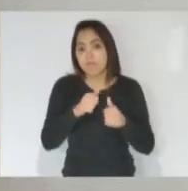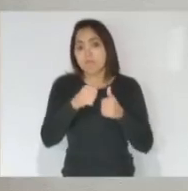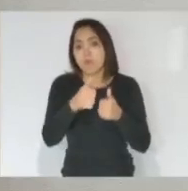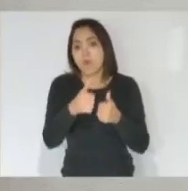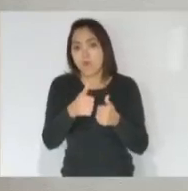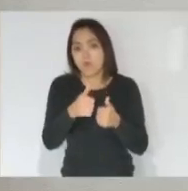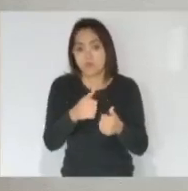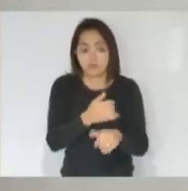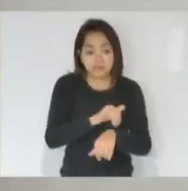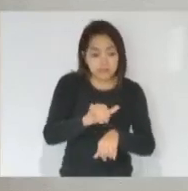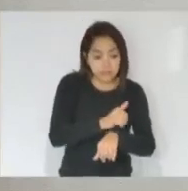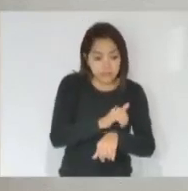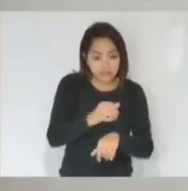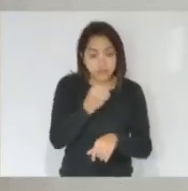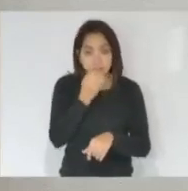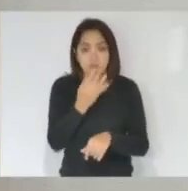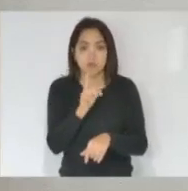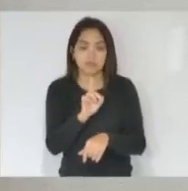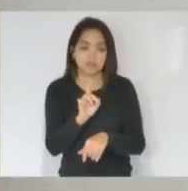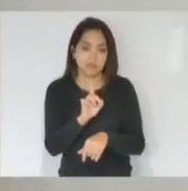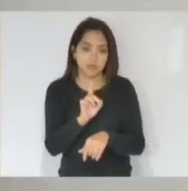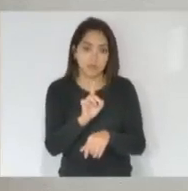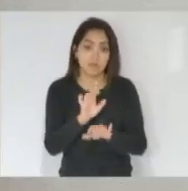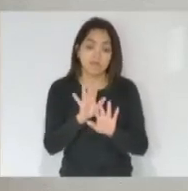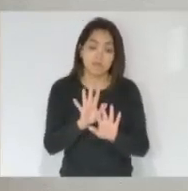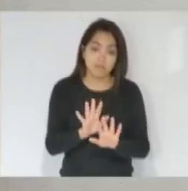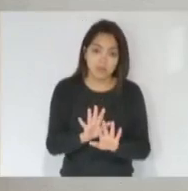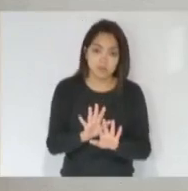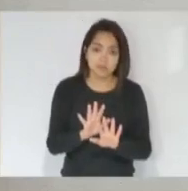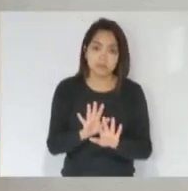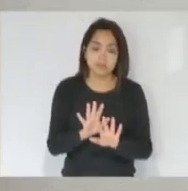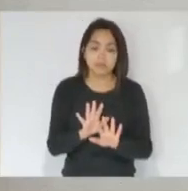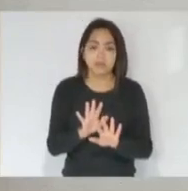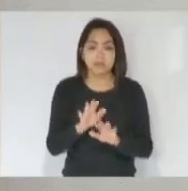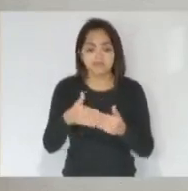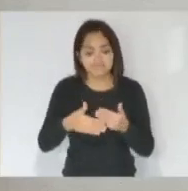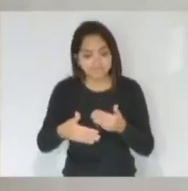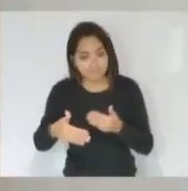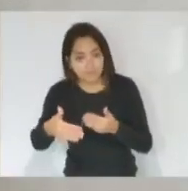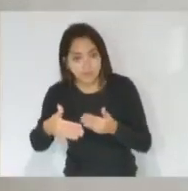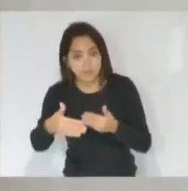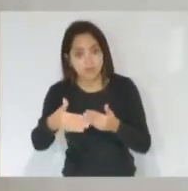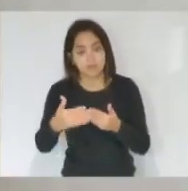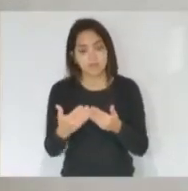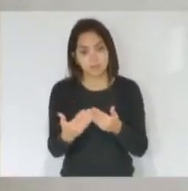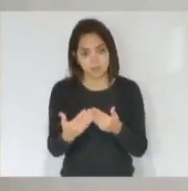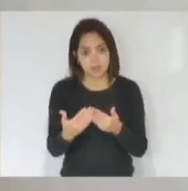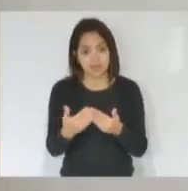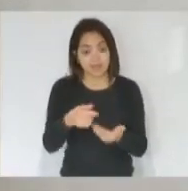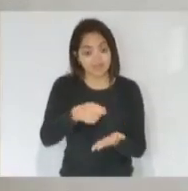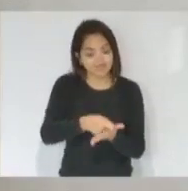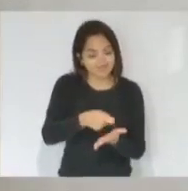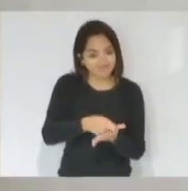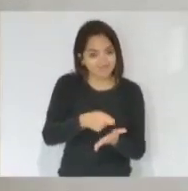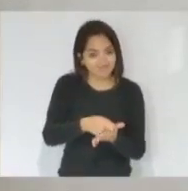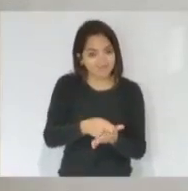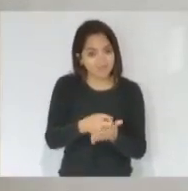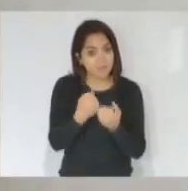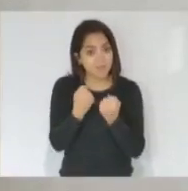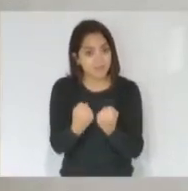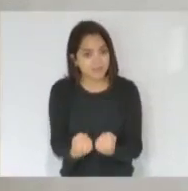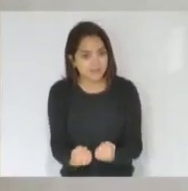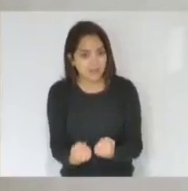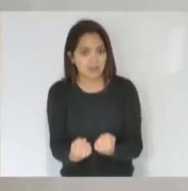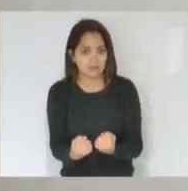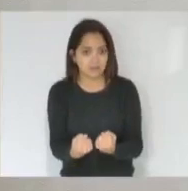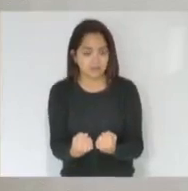num determinado momento, daqui um pouco, eles vão acontecer, porque a carga que está sendo posta prejudica o Estado de